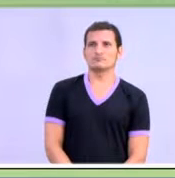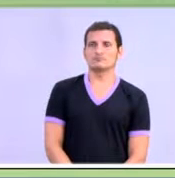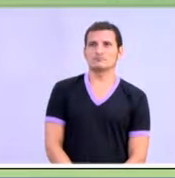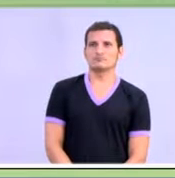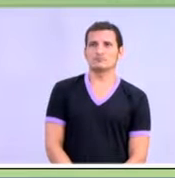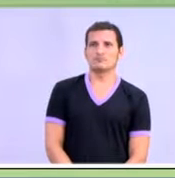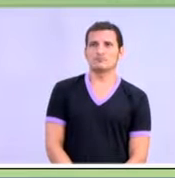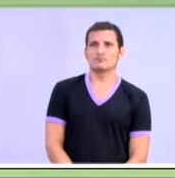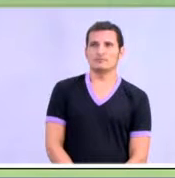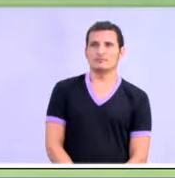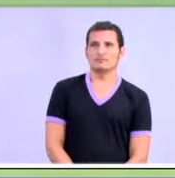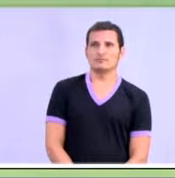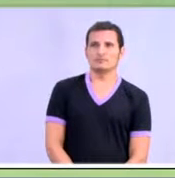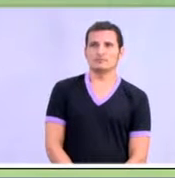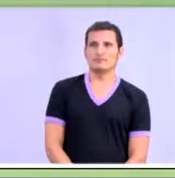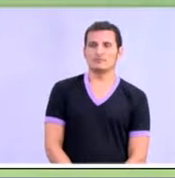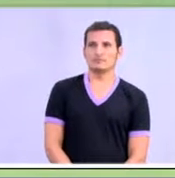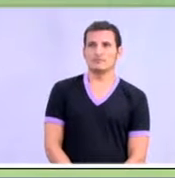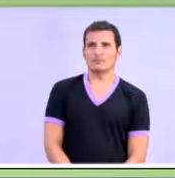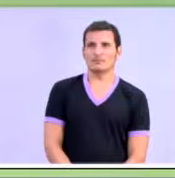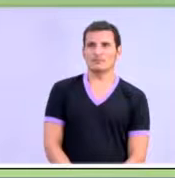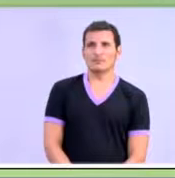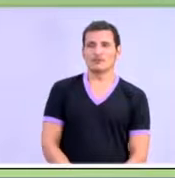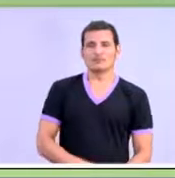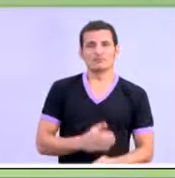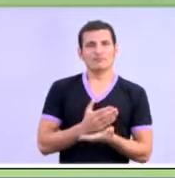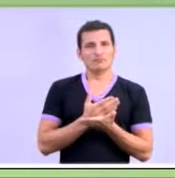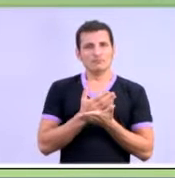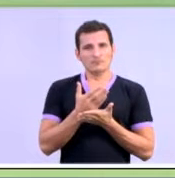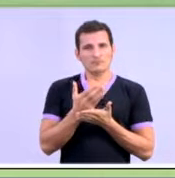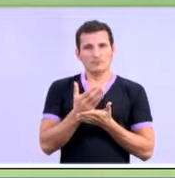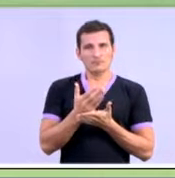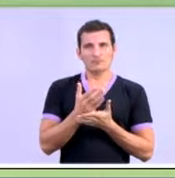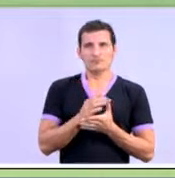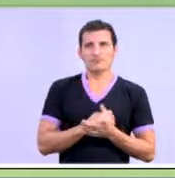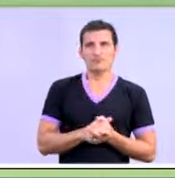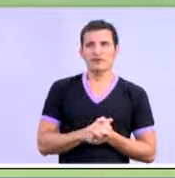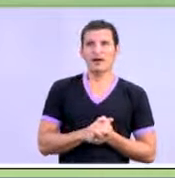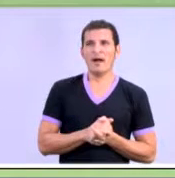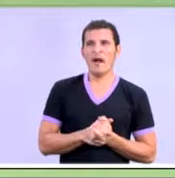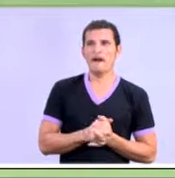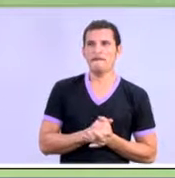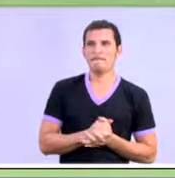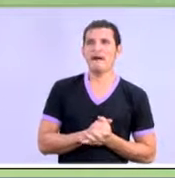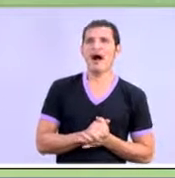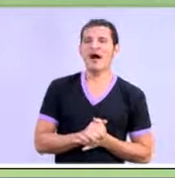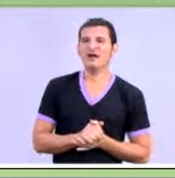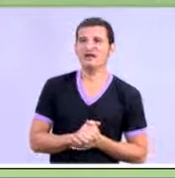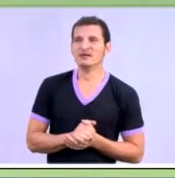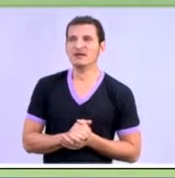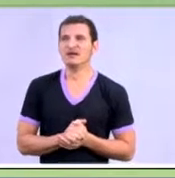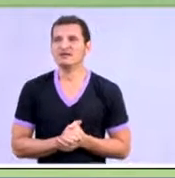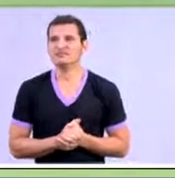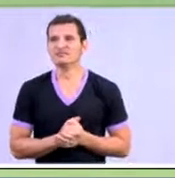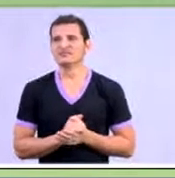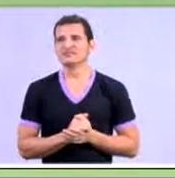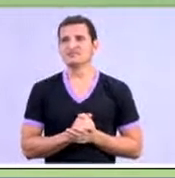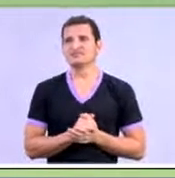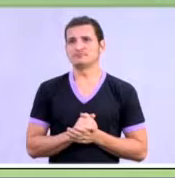Então, o que é estado inicial? Se eu colocar aqui, gente, um construtor padrão,